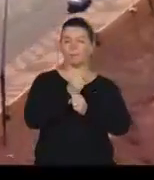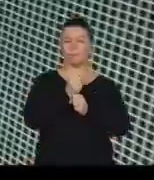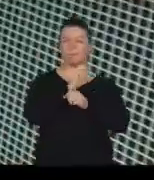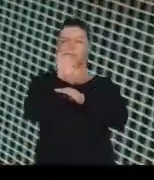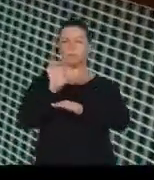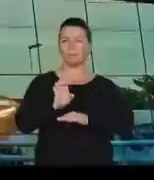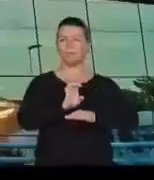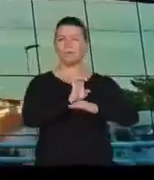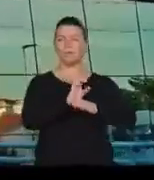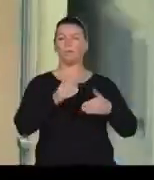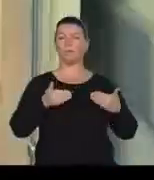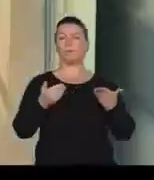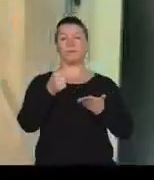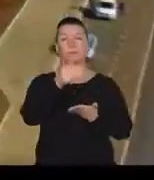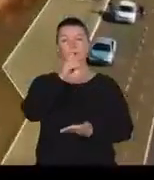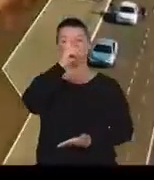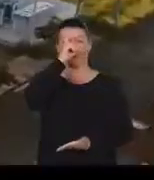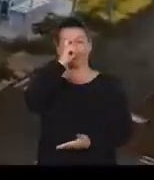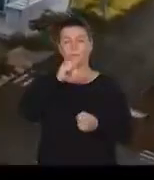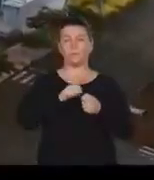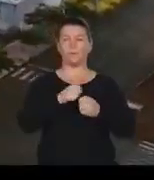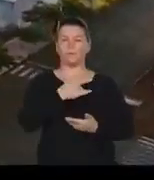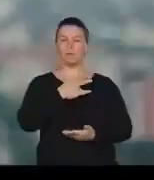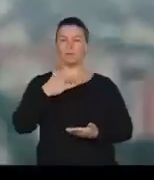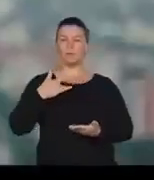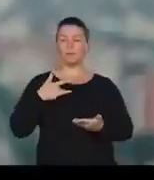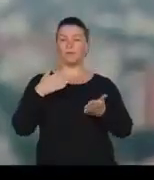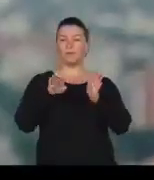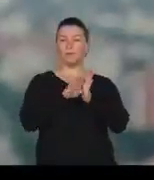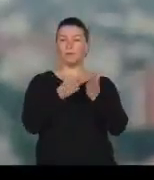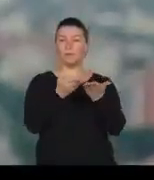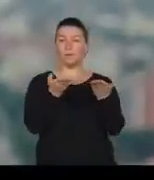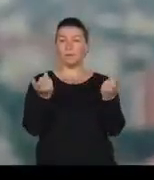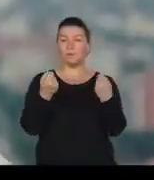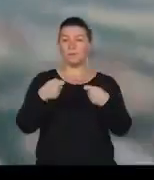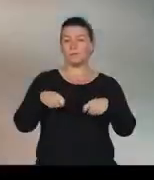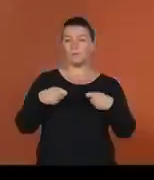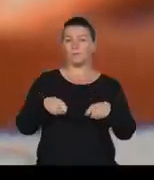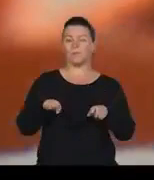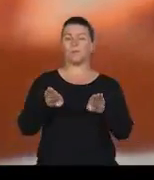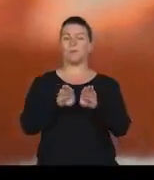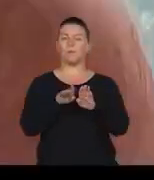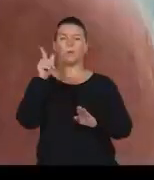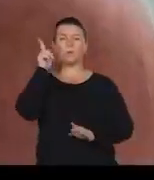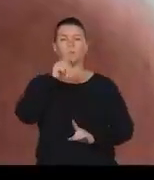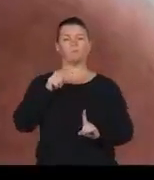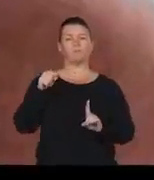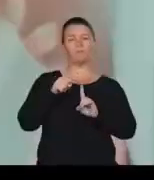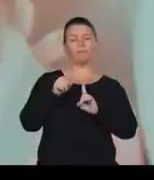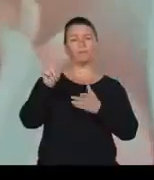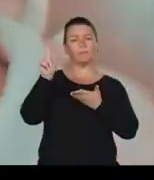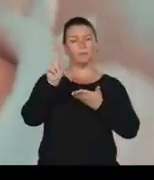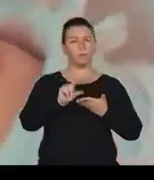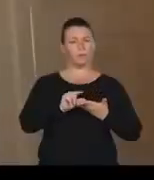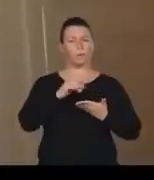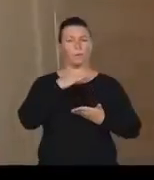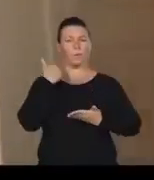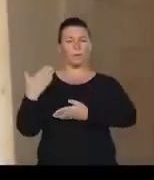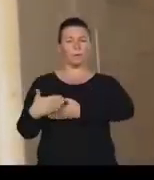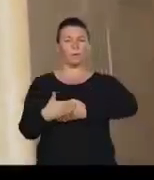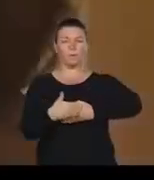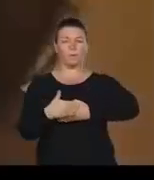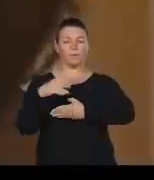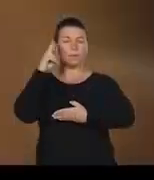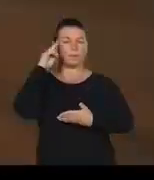todo o estado. Entregamos 7 hospitais para fazer a saúde chegar mais perto de quem precisa. E atingimos a menor taxa de mortalidade